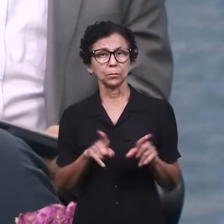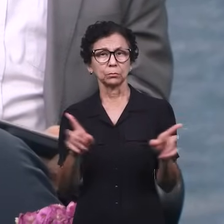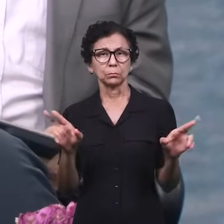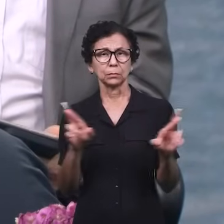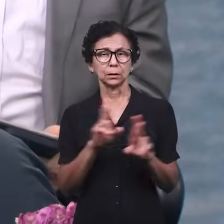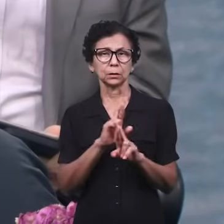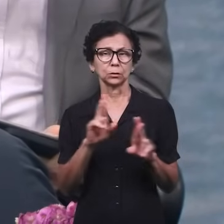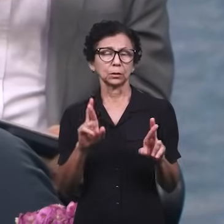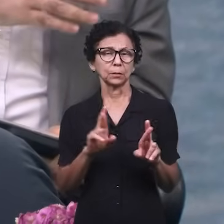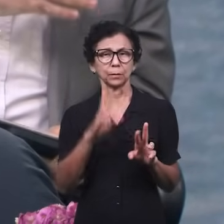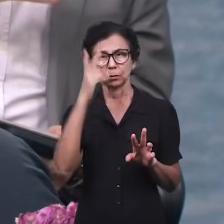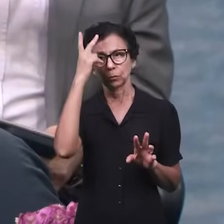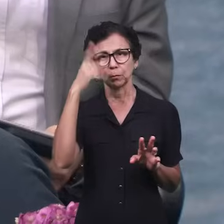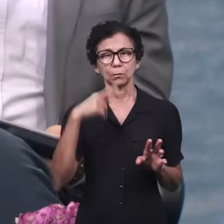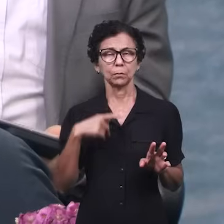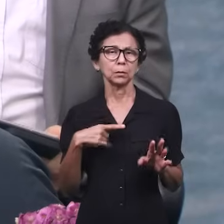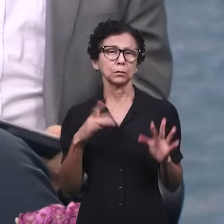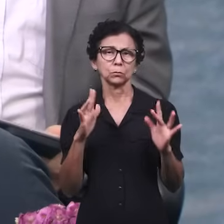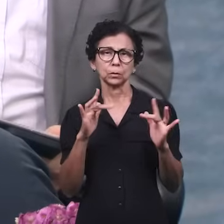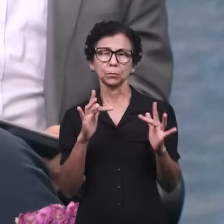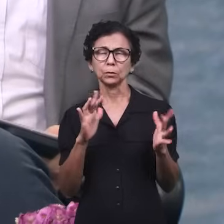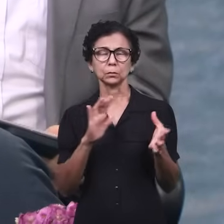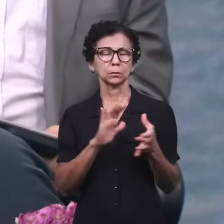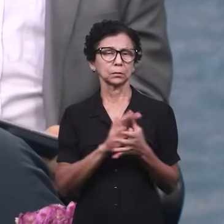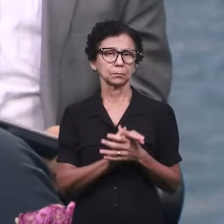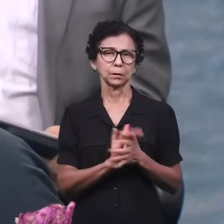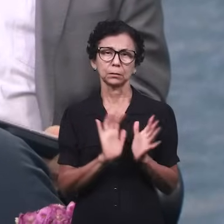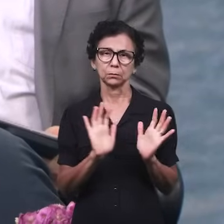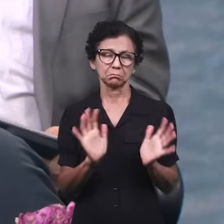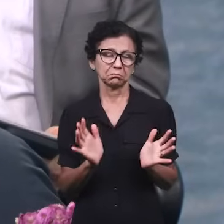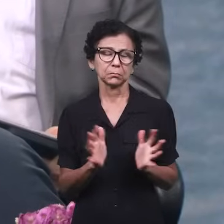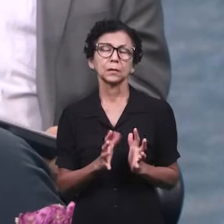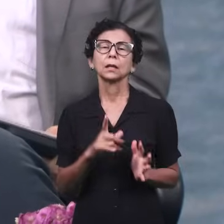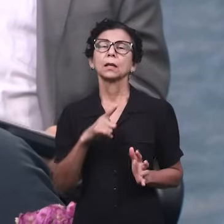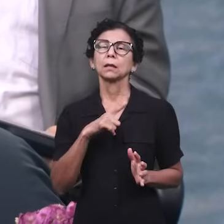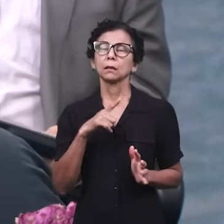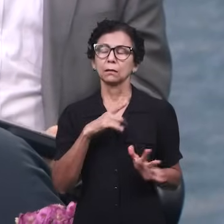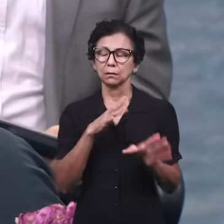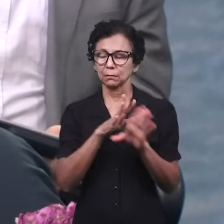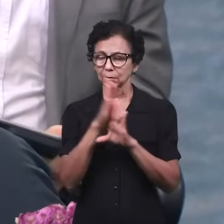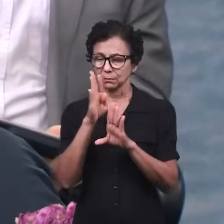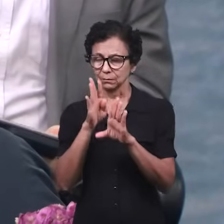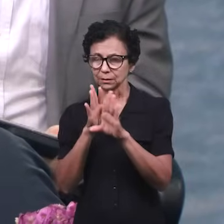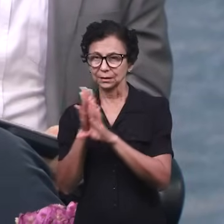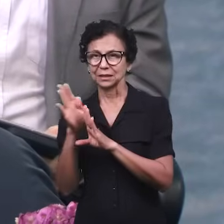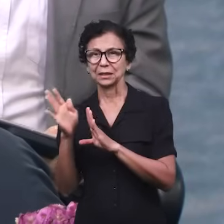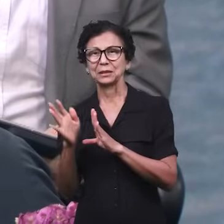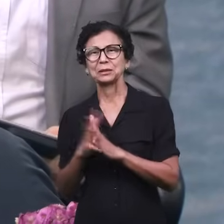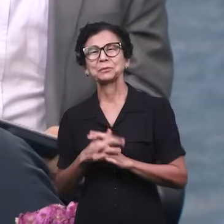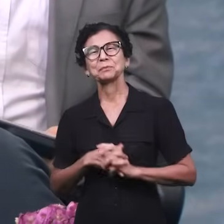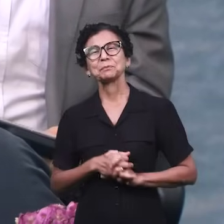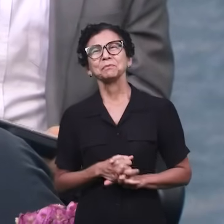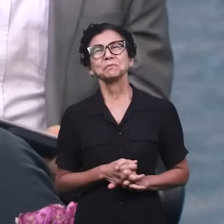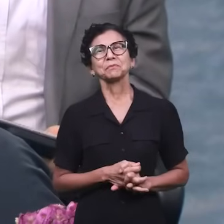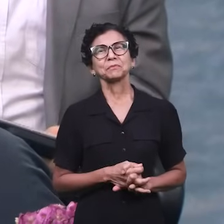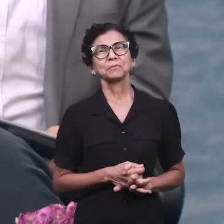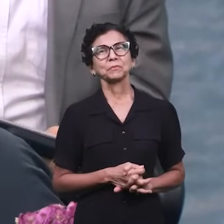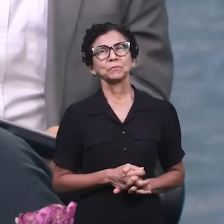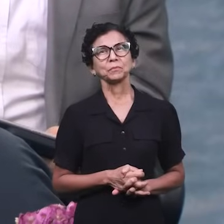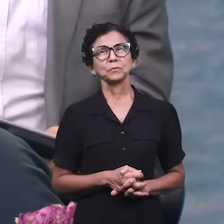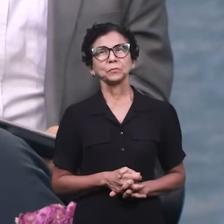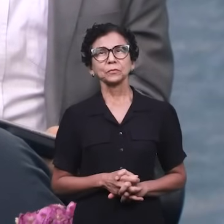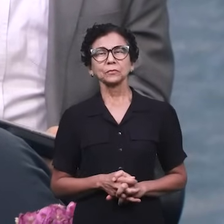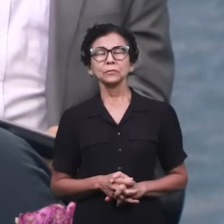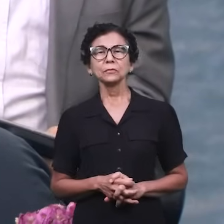humano Claro em todos os textos há uma aplicação Profética é é a riqueza e a beleza da da palavra